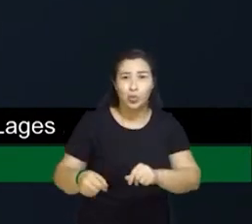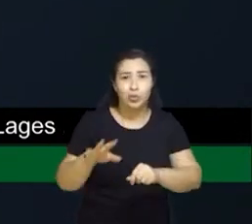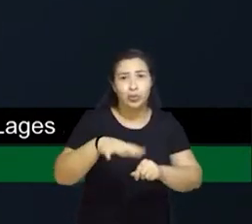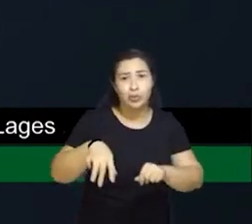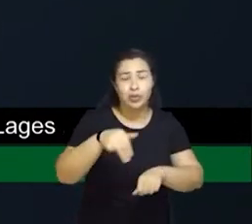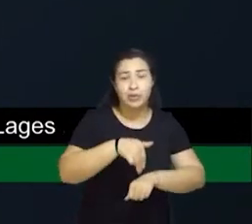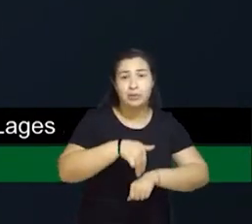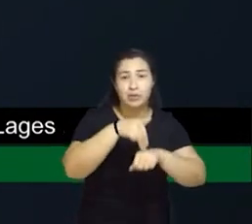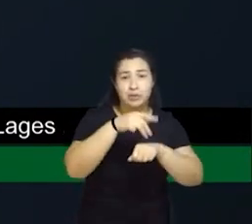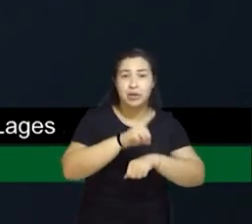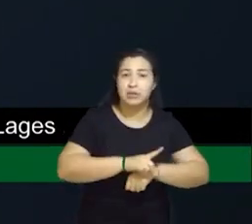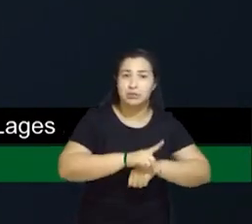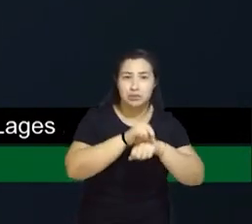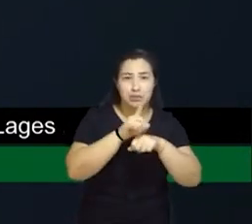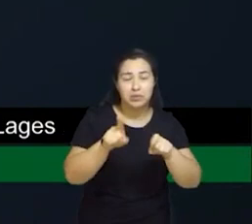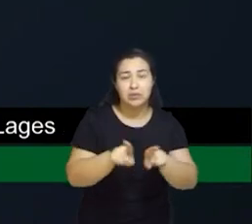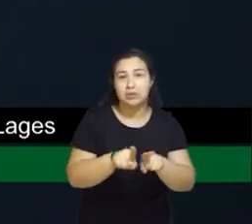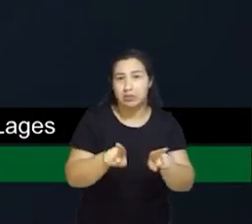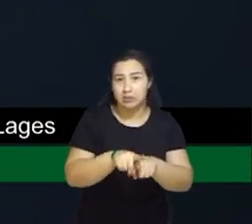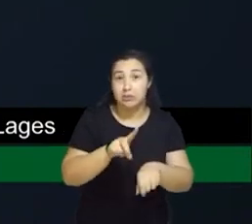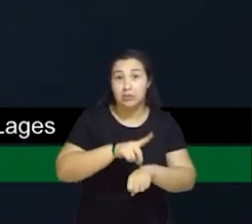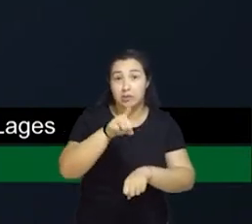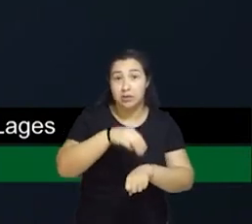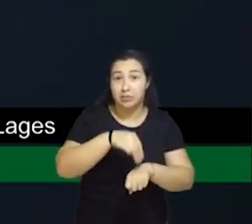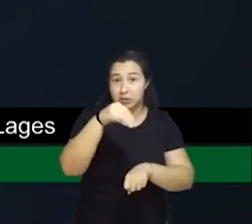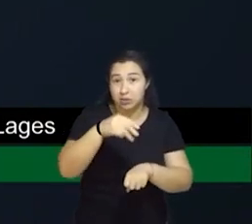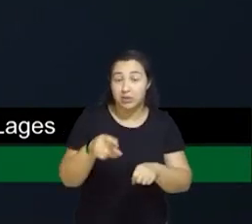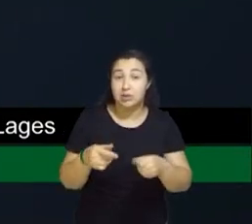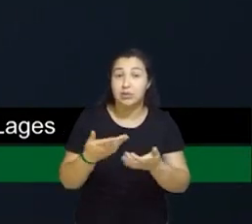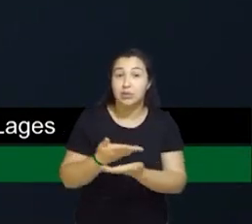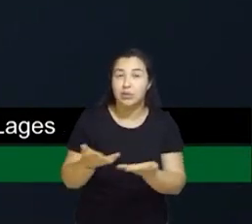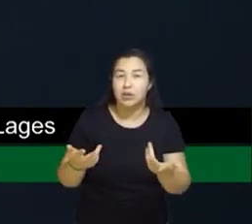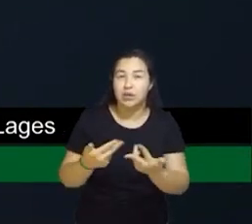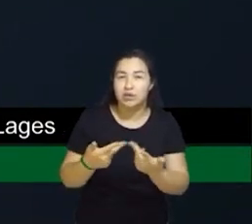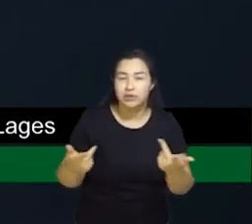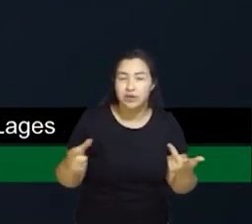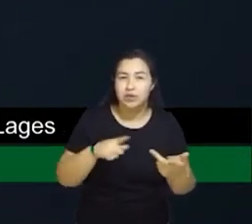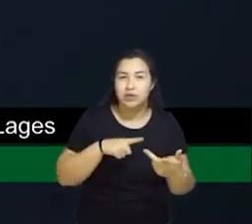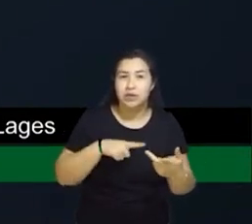e doutorado, boa parte deles em nível 5,